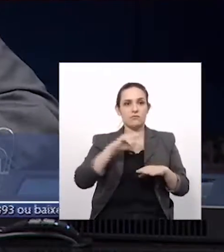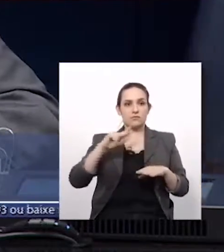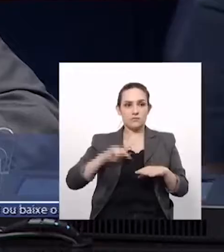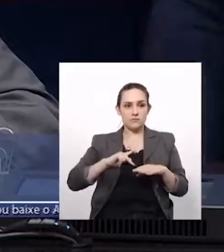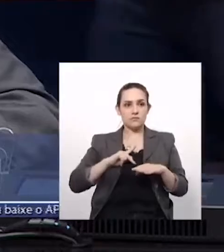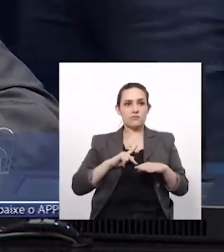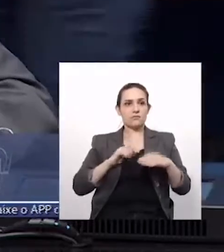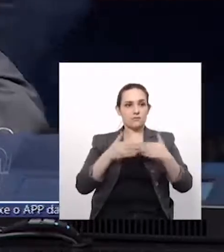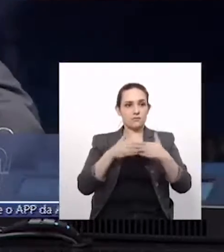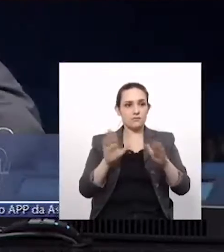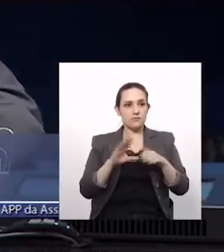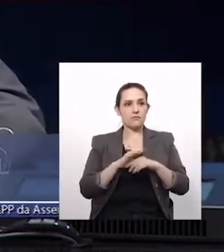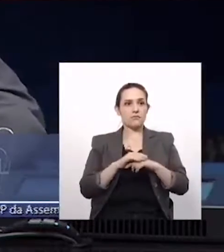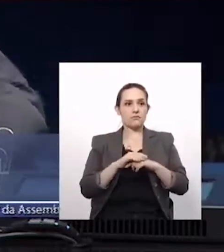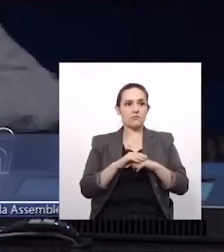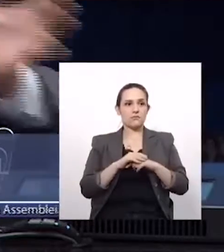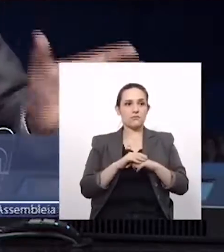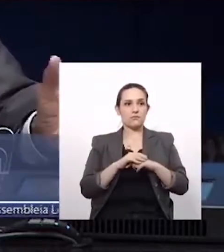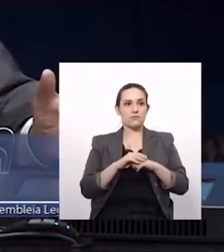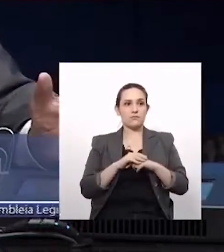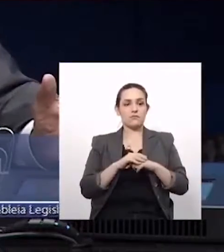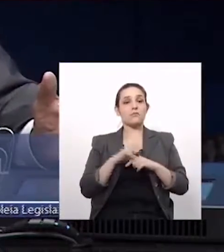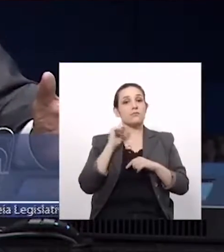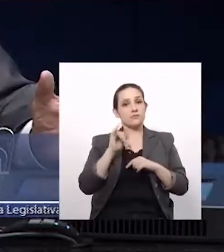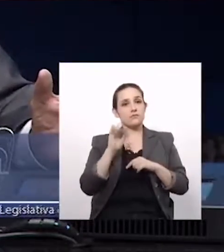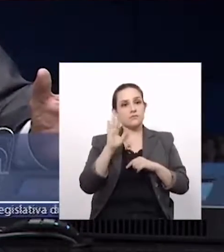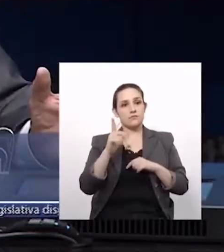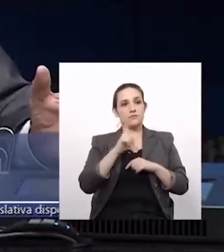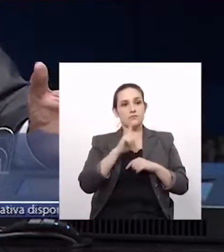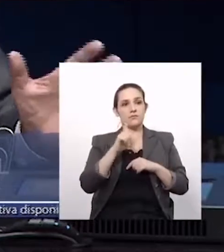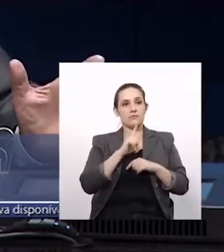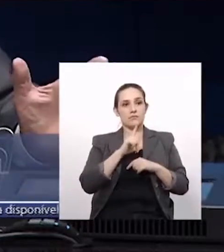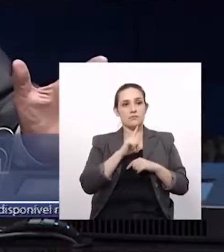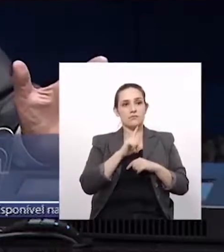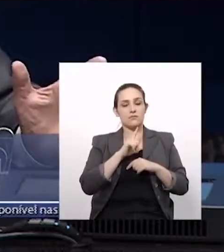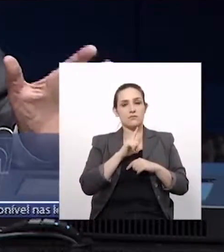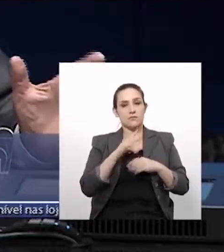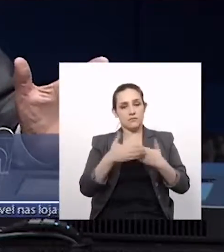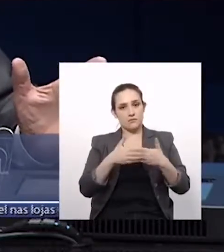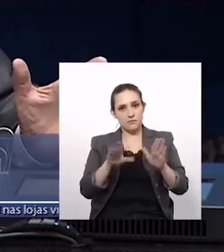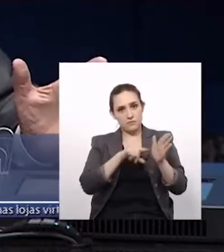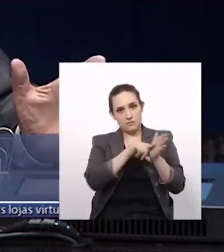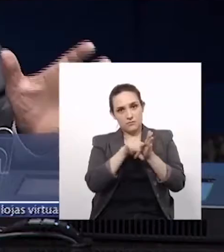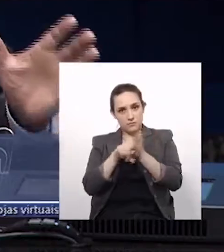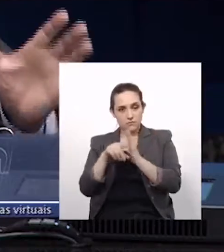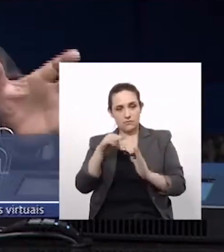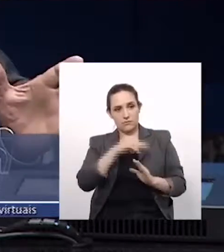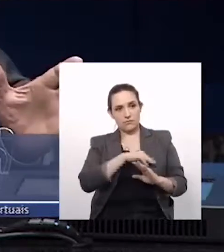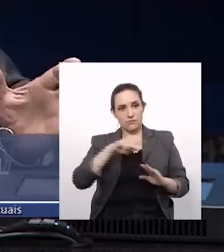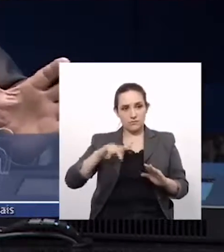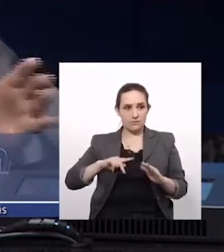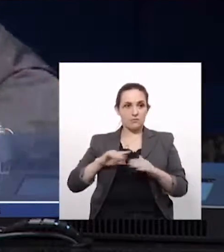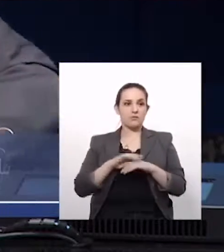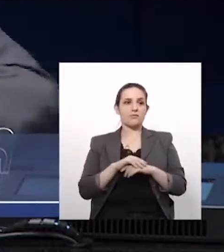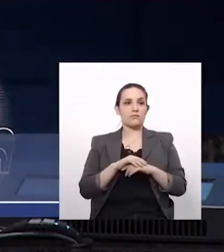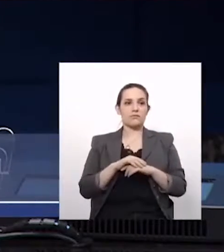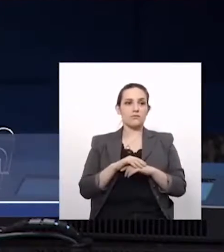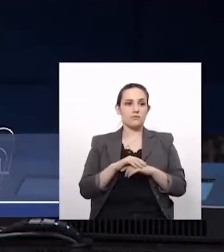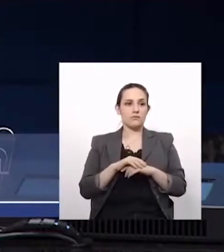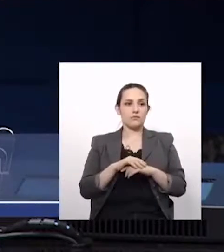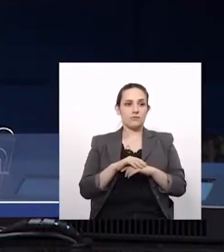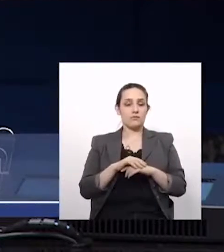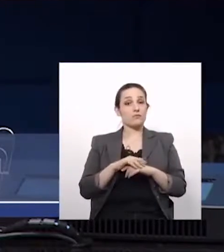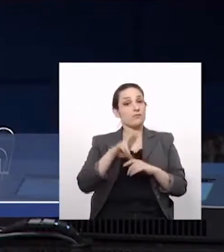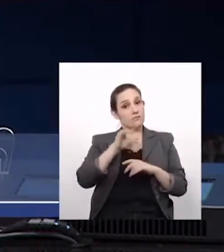Público para regularizar. Se já tem inquérito público aberto do Ministério Público,